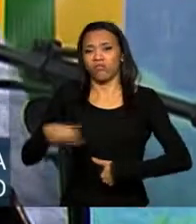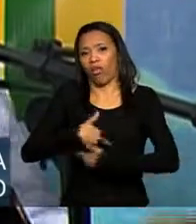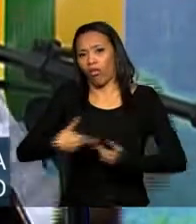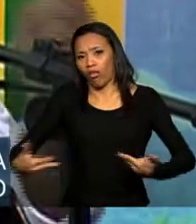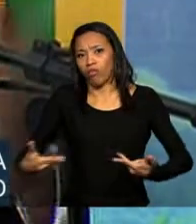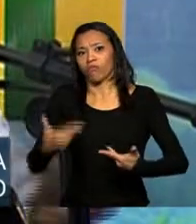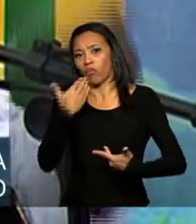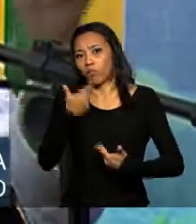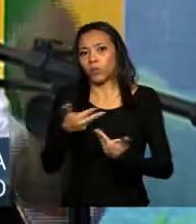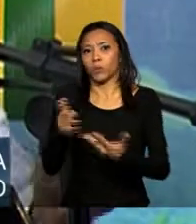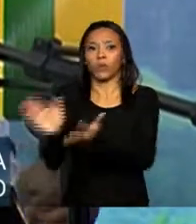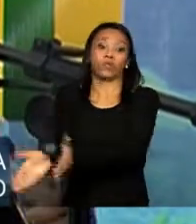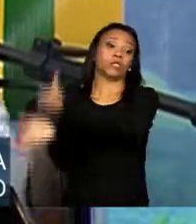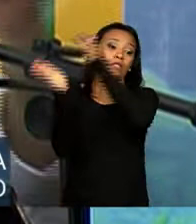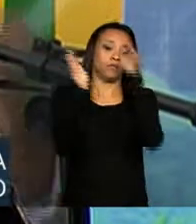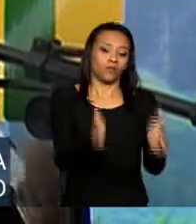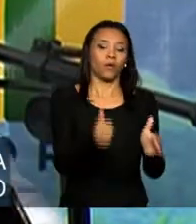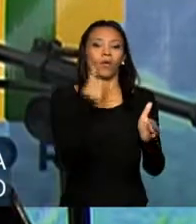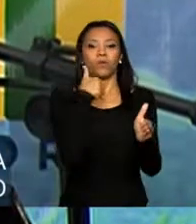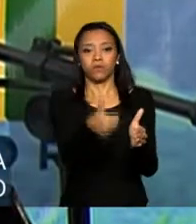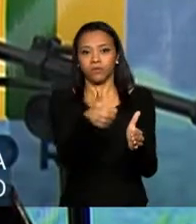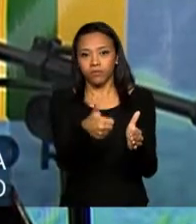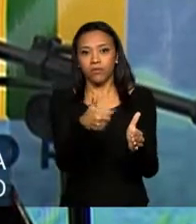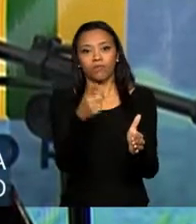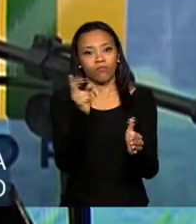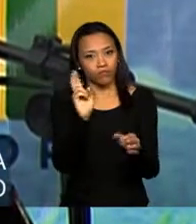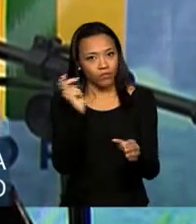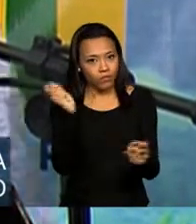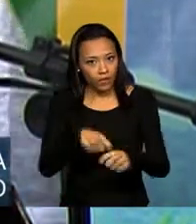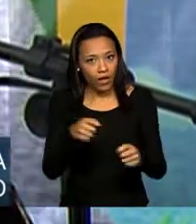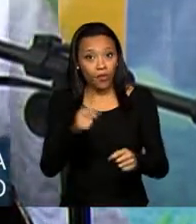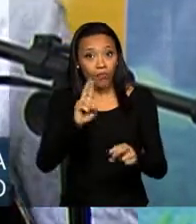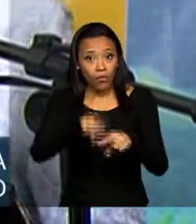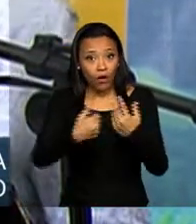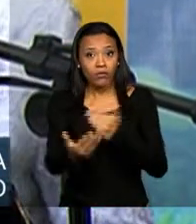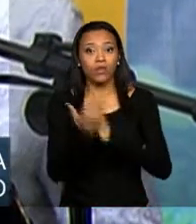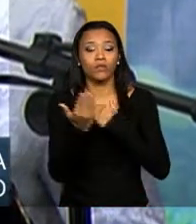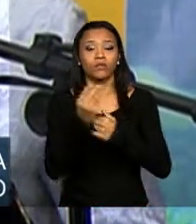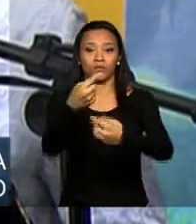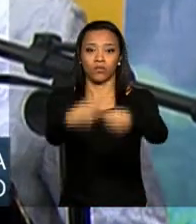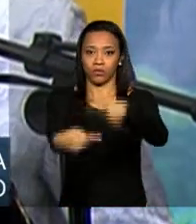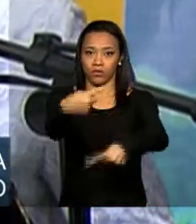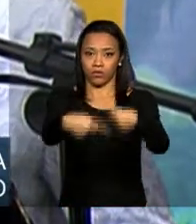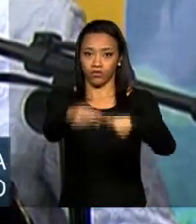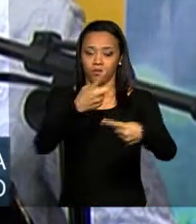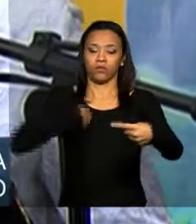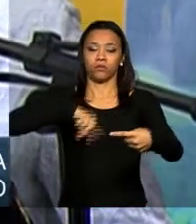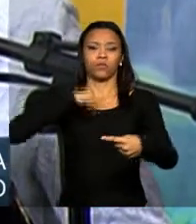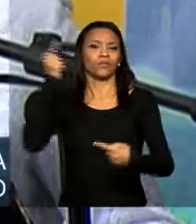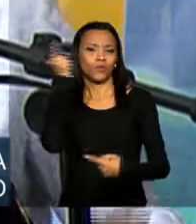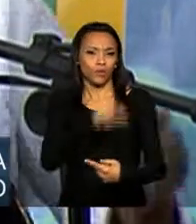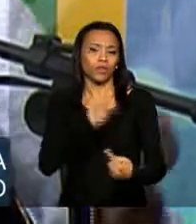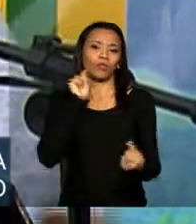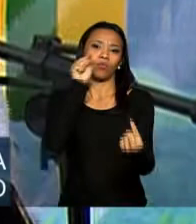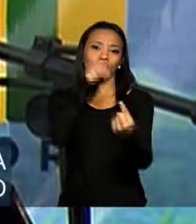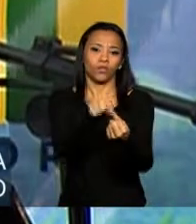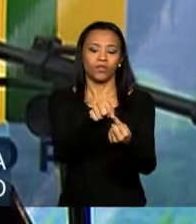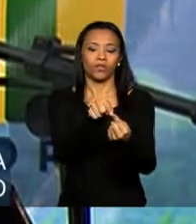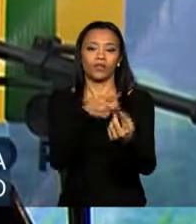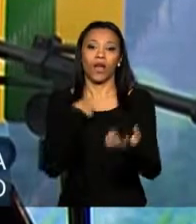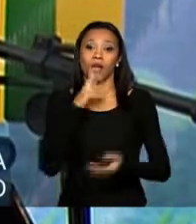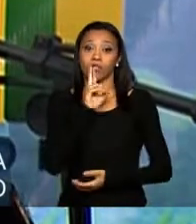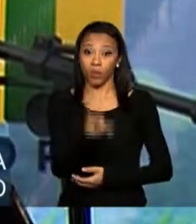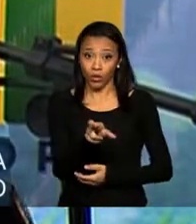foi termos sido capazes de construir essa política Oi mor Já atingimos nosso objetivo a